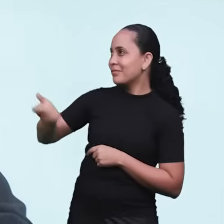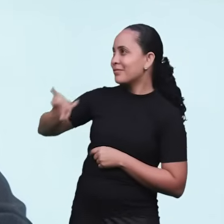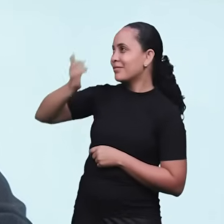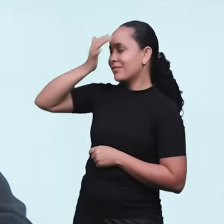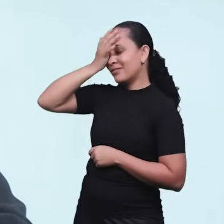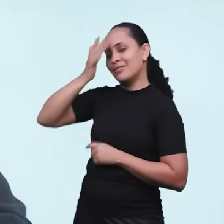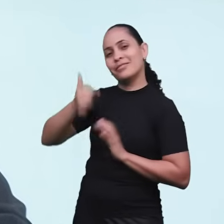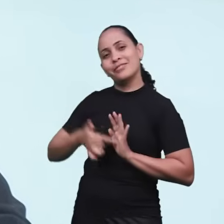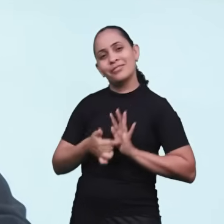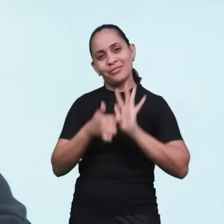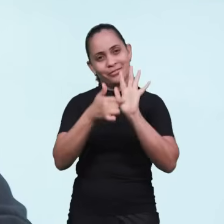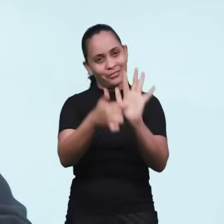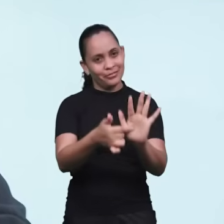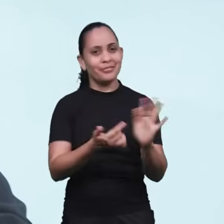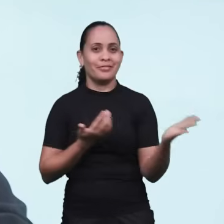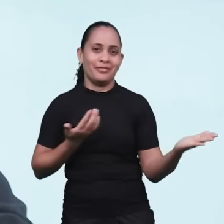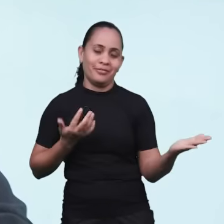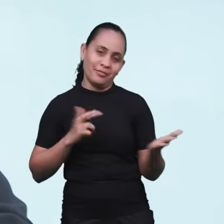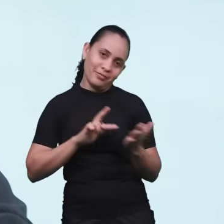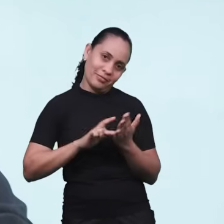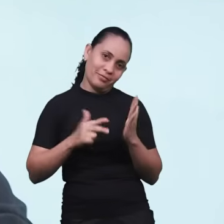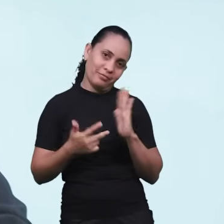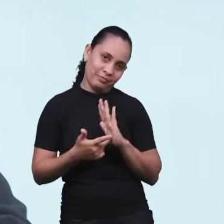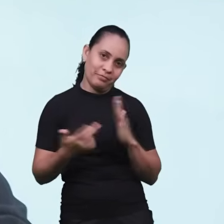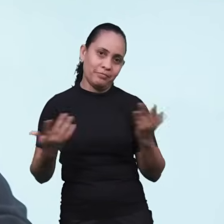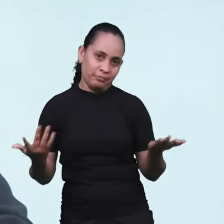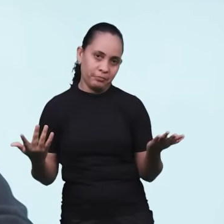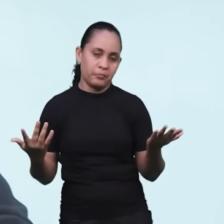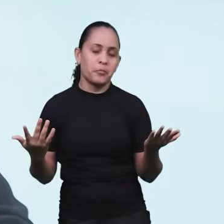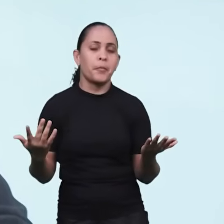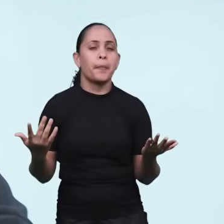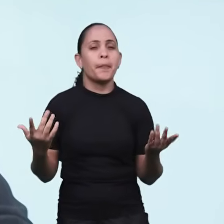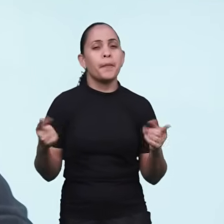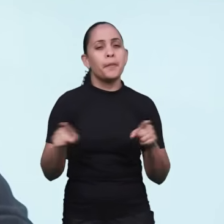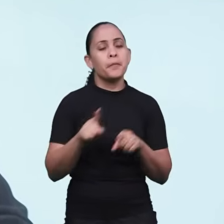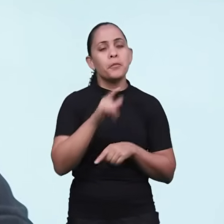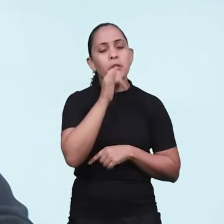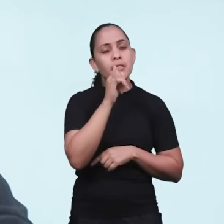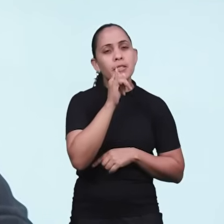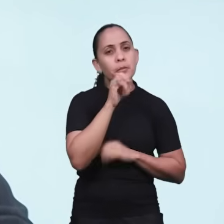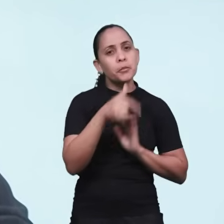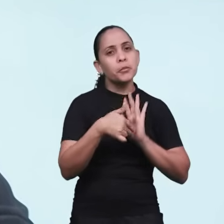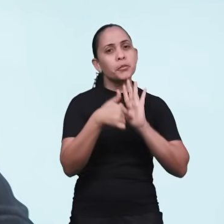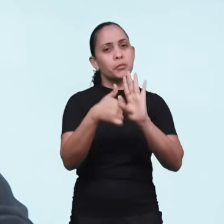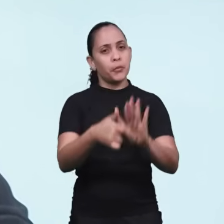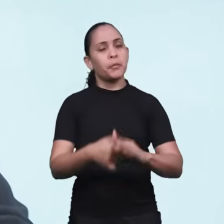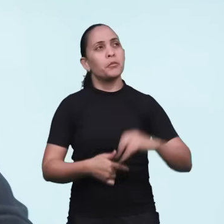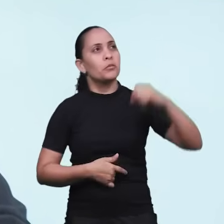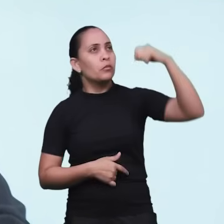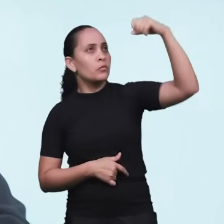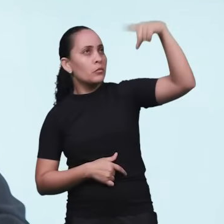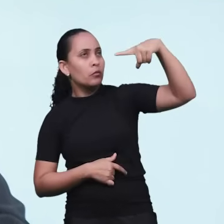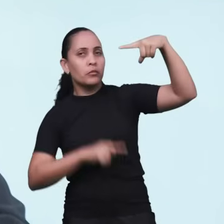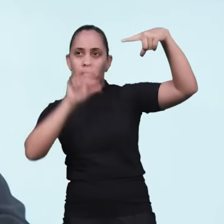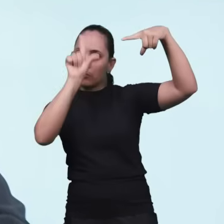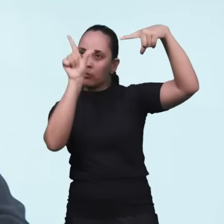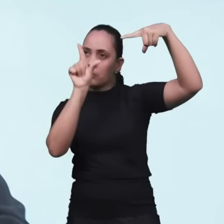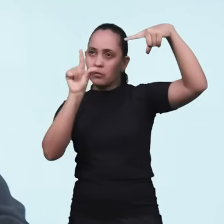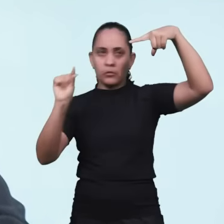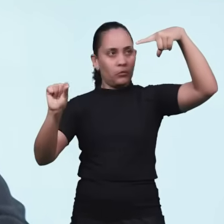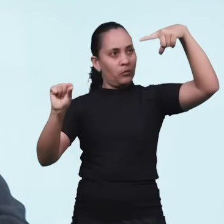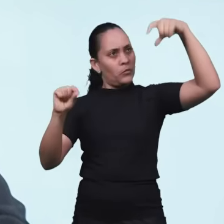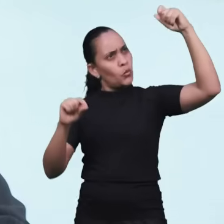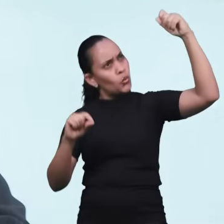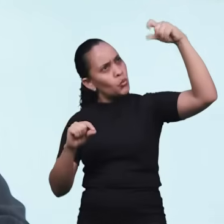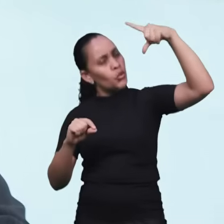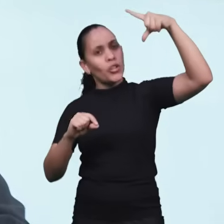crentes são a luz do mundo em um sentido figurado. Um bom exemplo didático é a relação entre o Sol e a